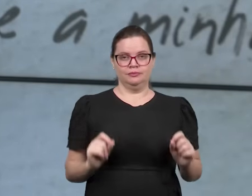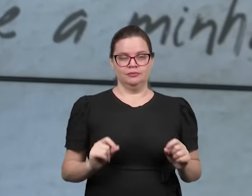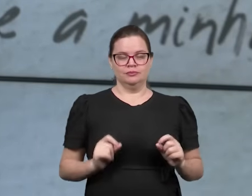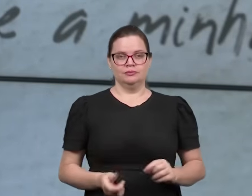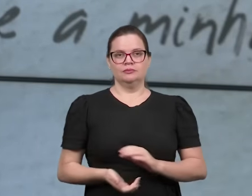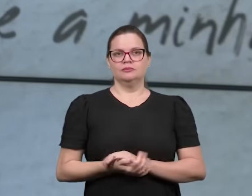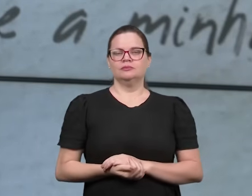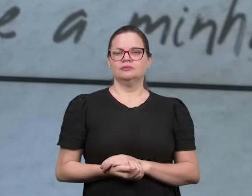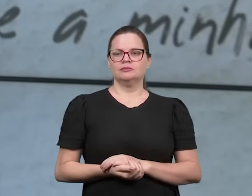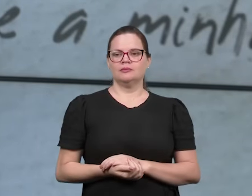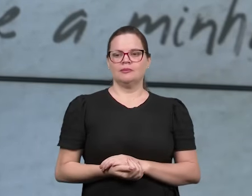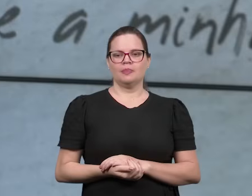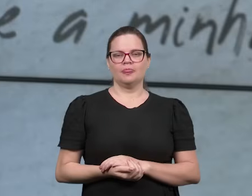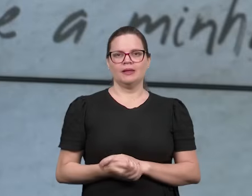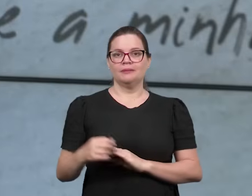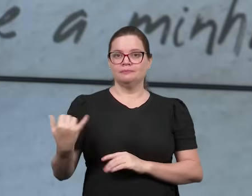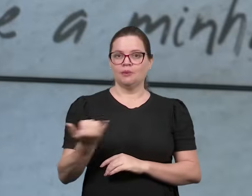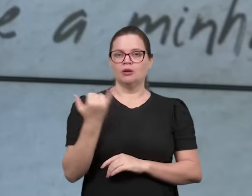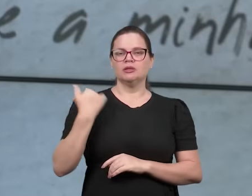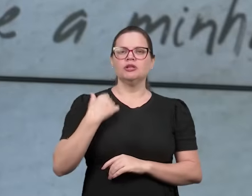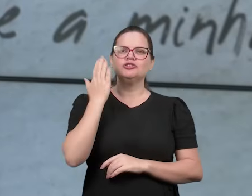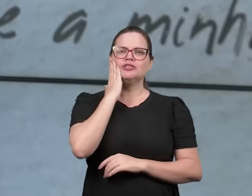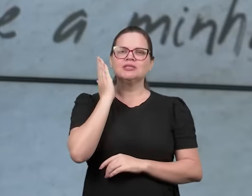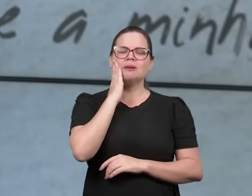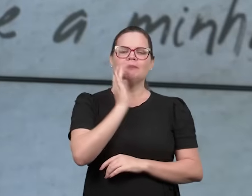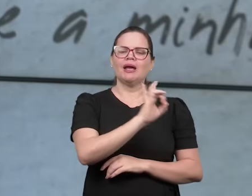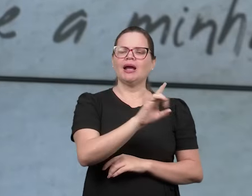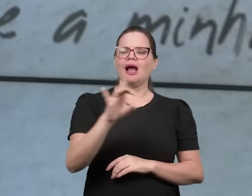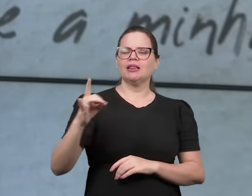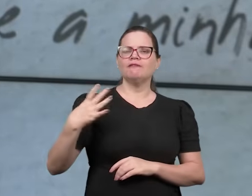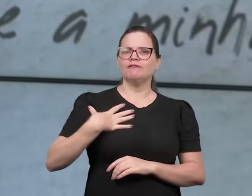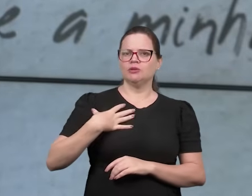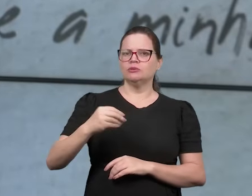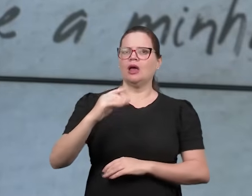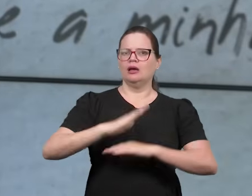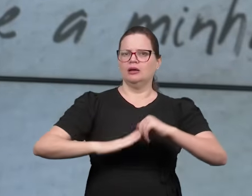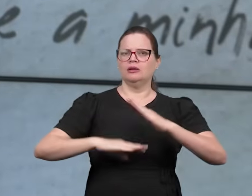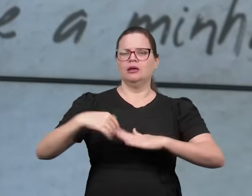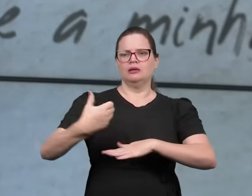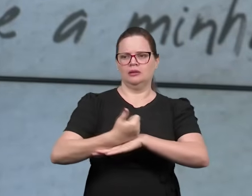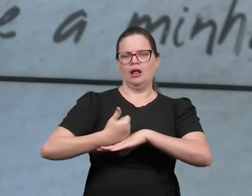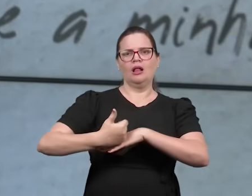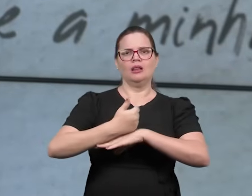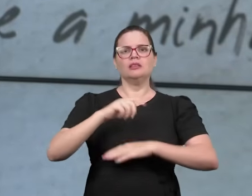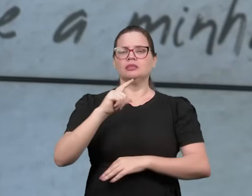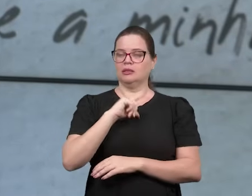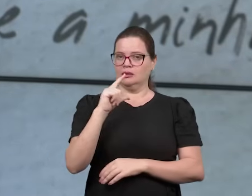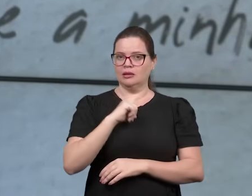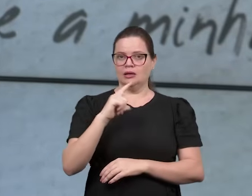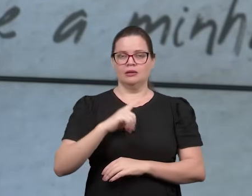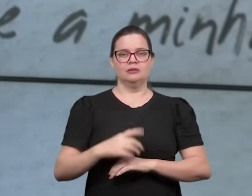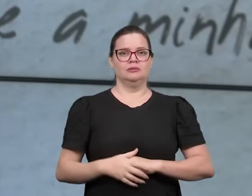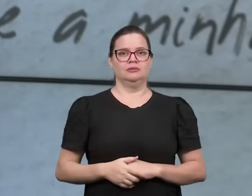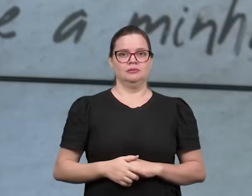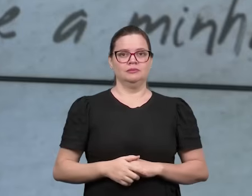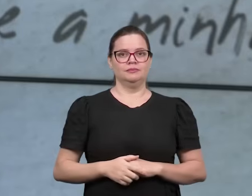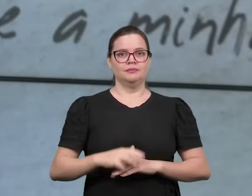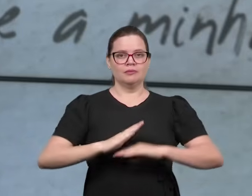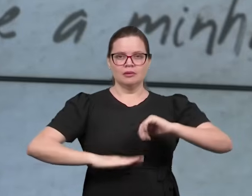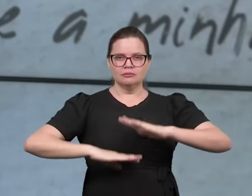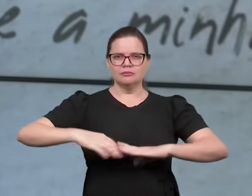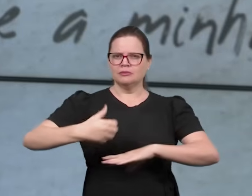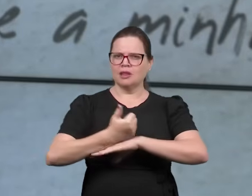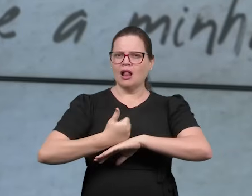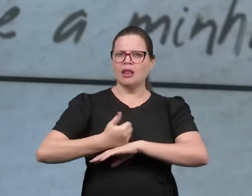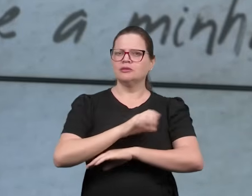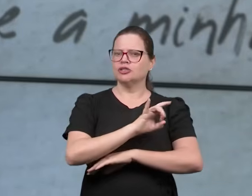é fundamental identificar o talento de cada filho, né? E o talento que vai ser explorado,